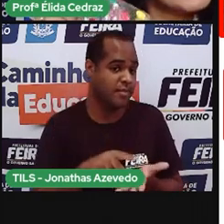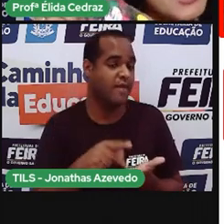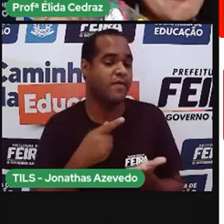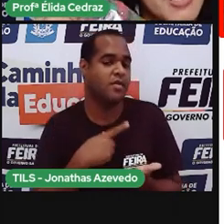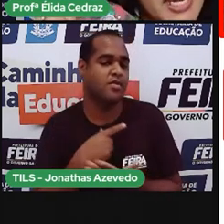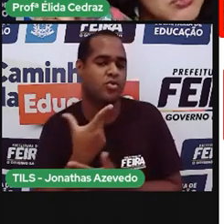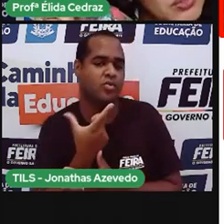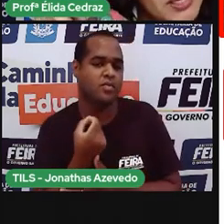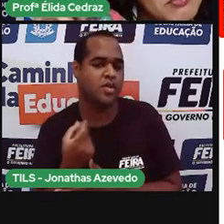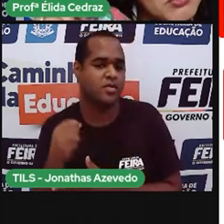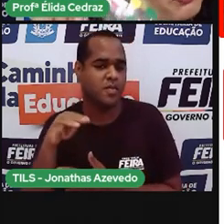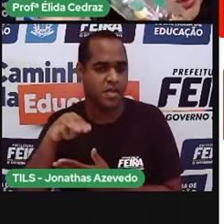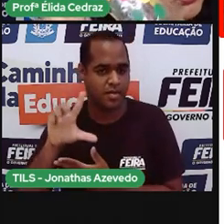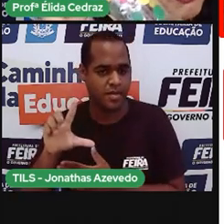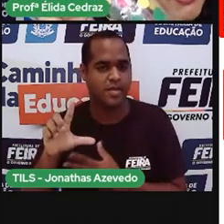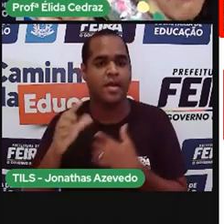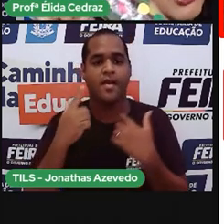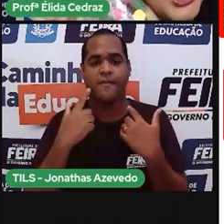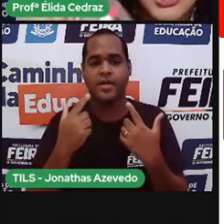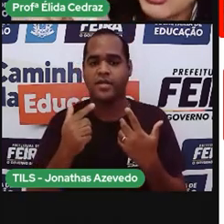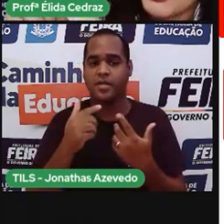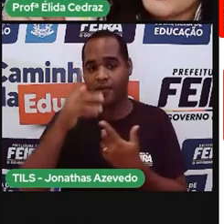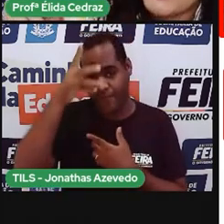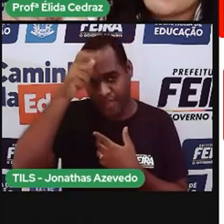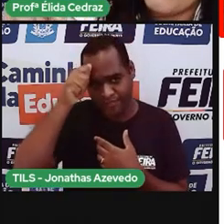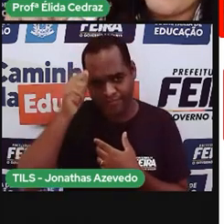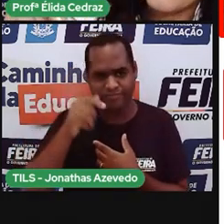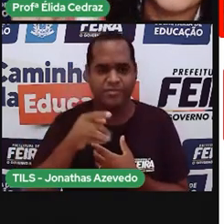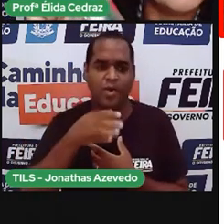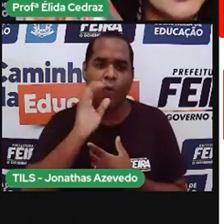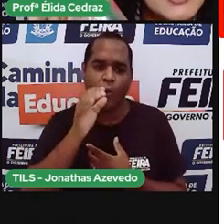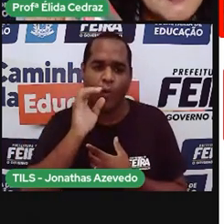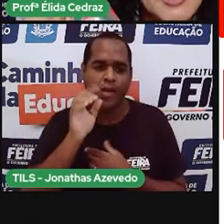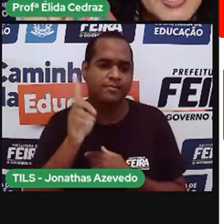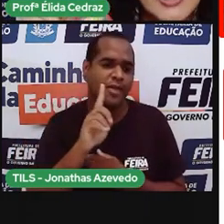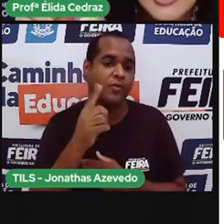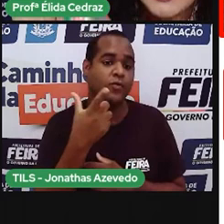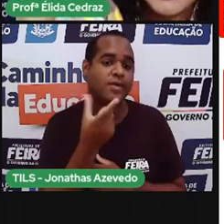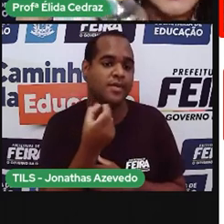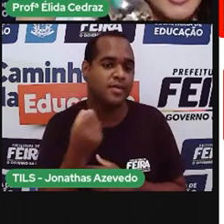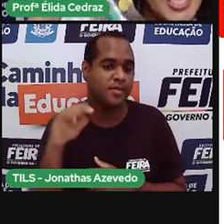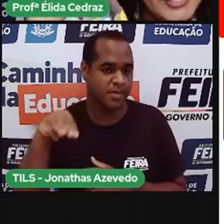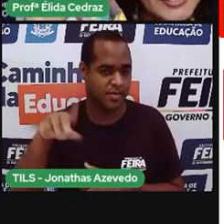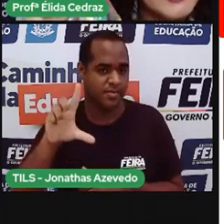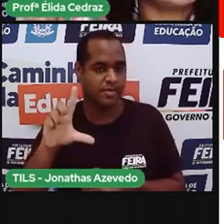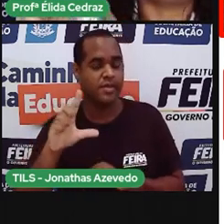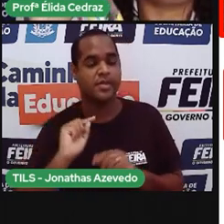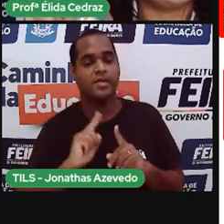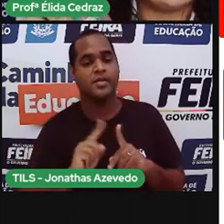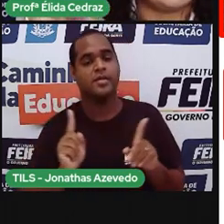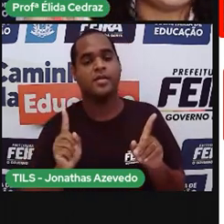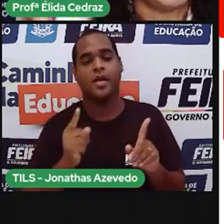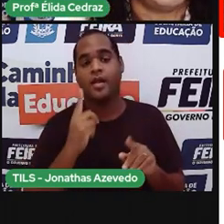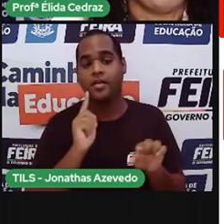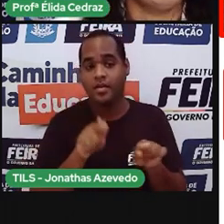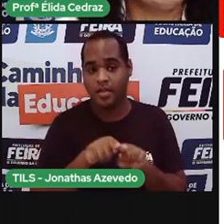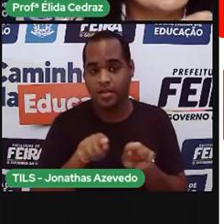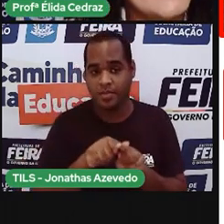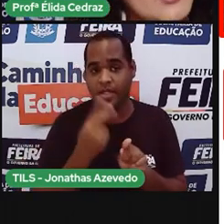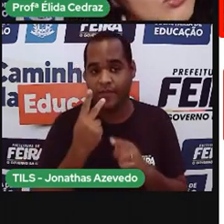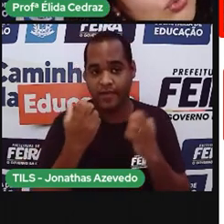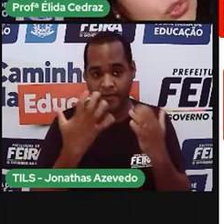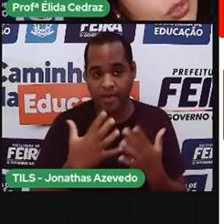acho que 200 ml, eu não lembro, porque eu não bebo refrigerante. Então, eu acho que é 200 ml. Aqui também, isso aqui